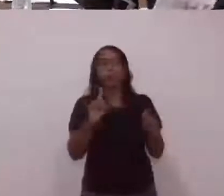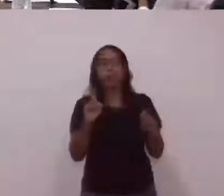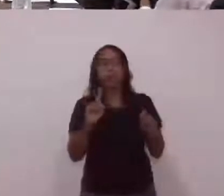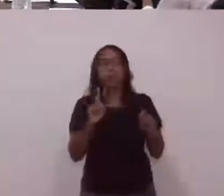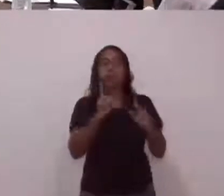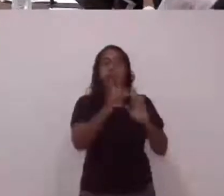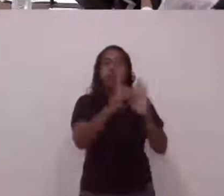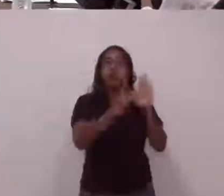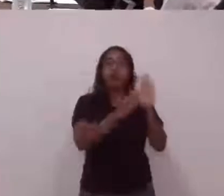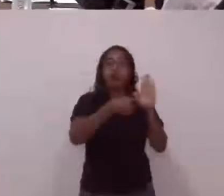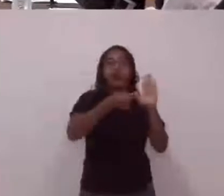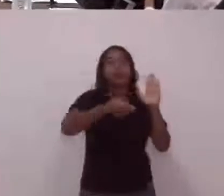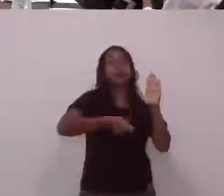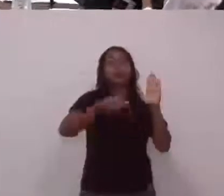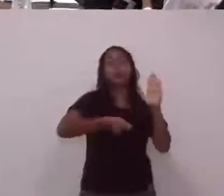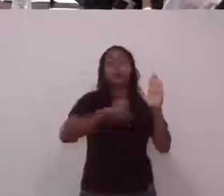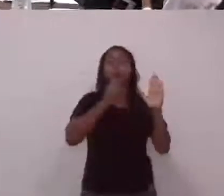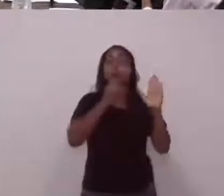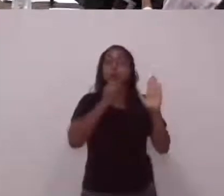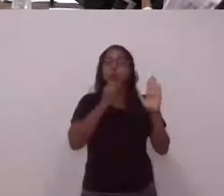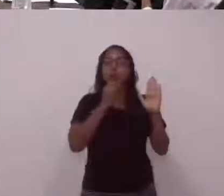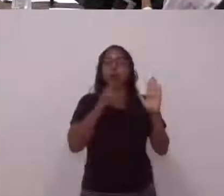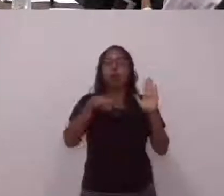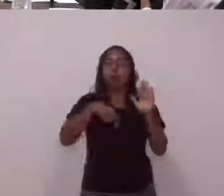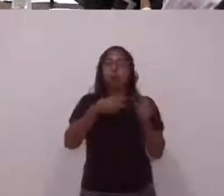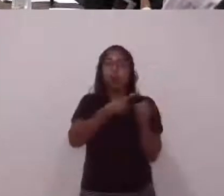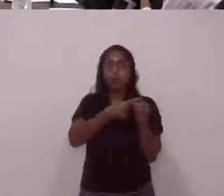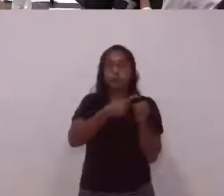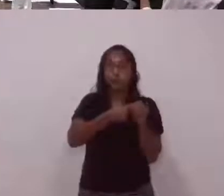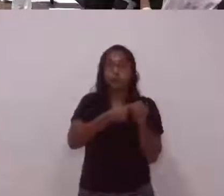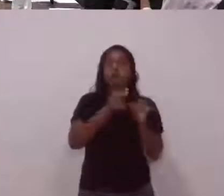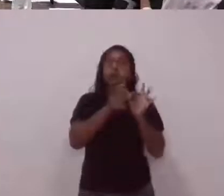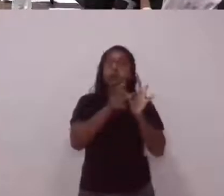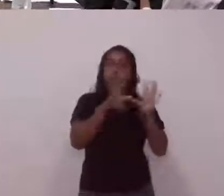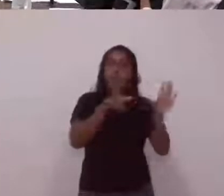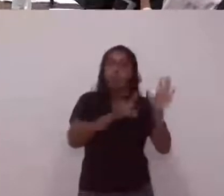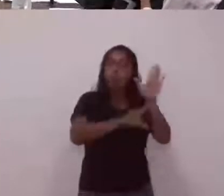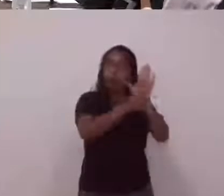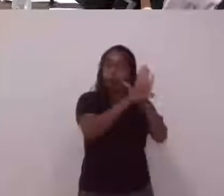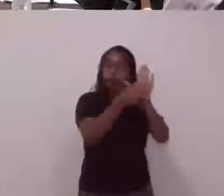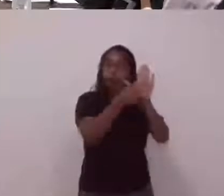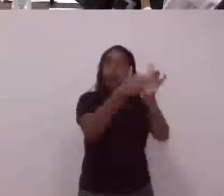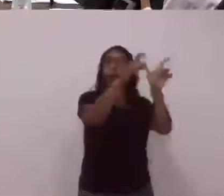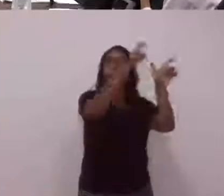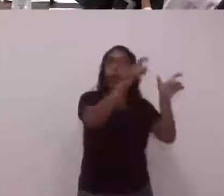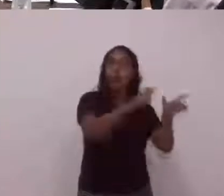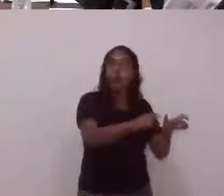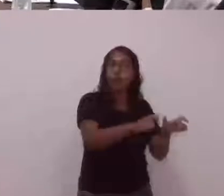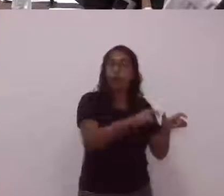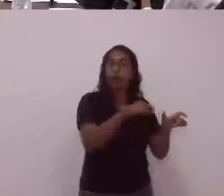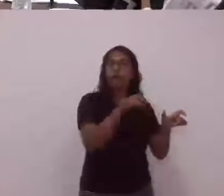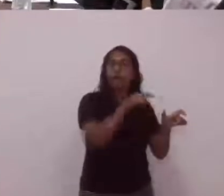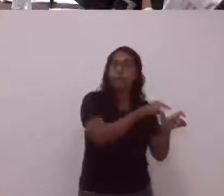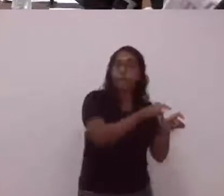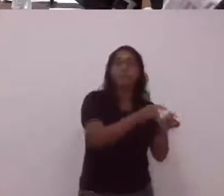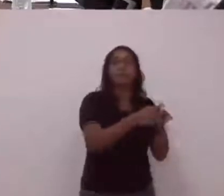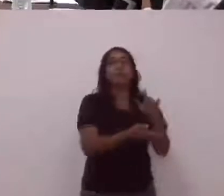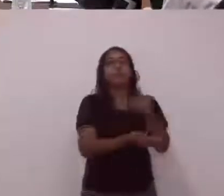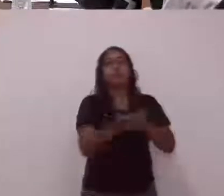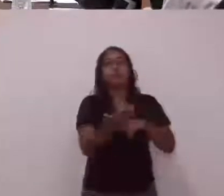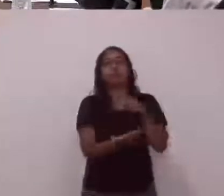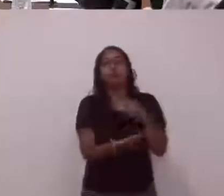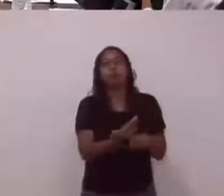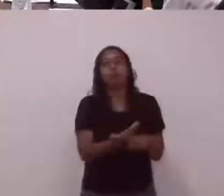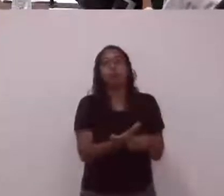decreto exige, por exemplo, que o município autorize por lei local a celebração de convênio e